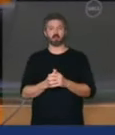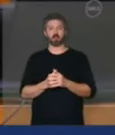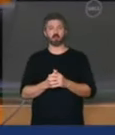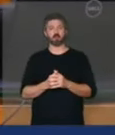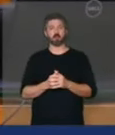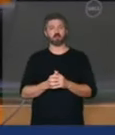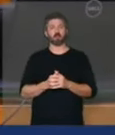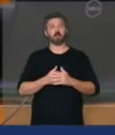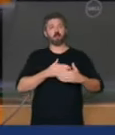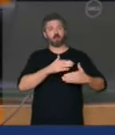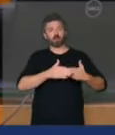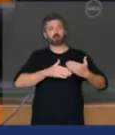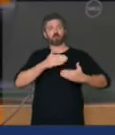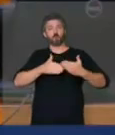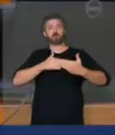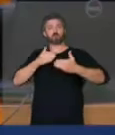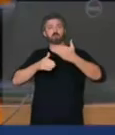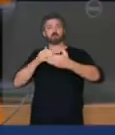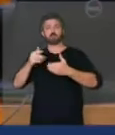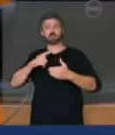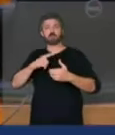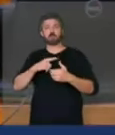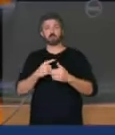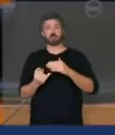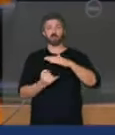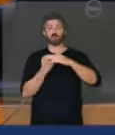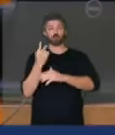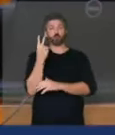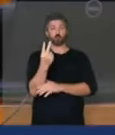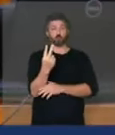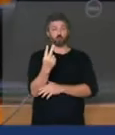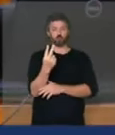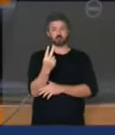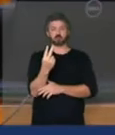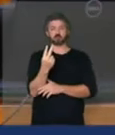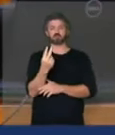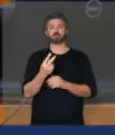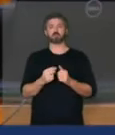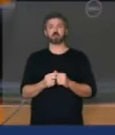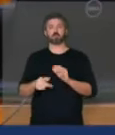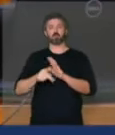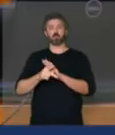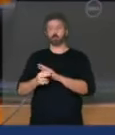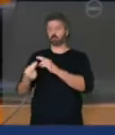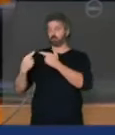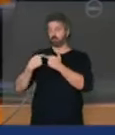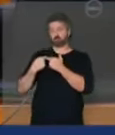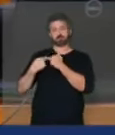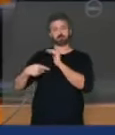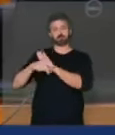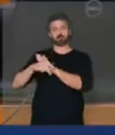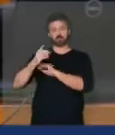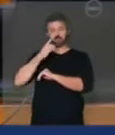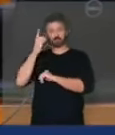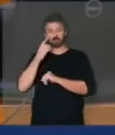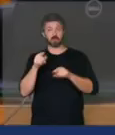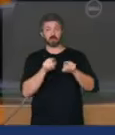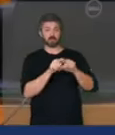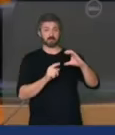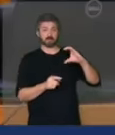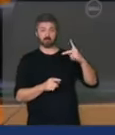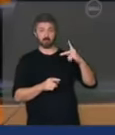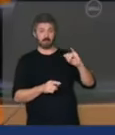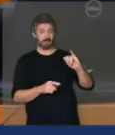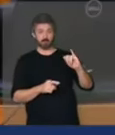longa evolução de dois institutos, imunidade parlamentar e comissão parlamentar de